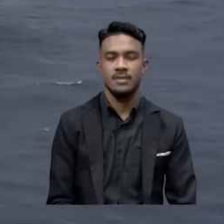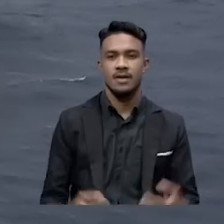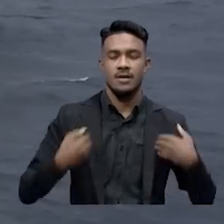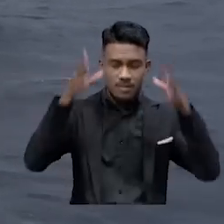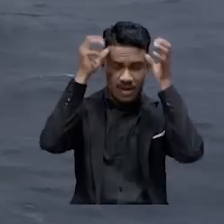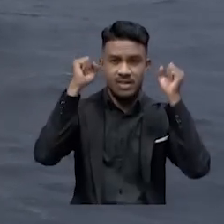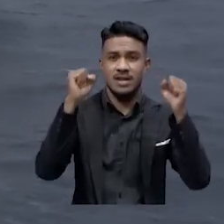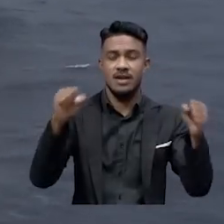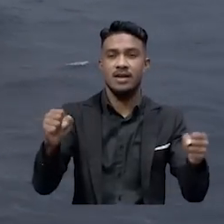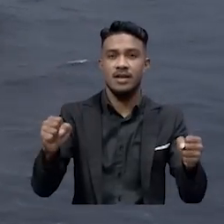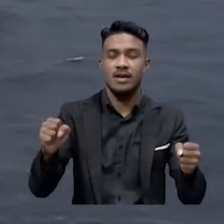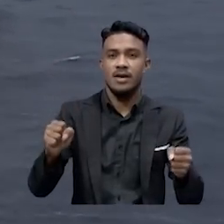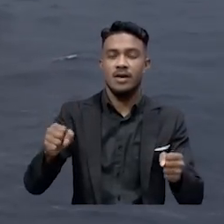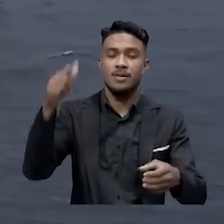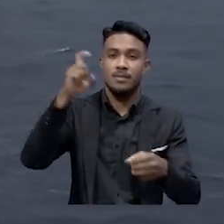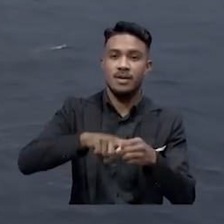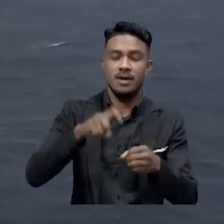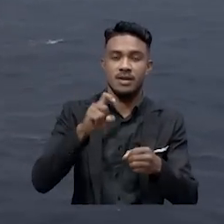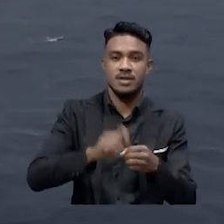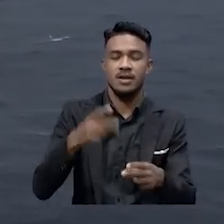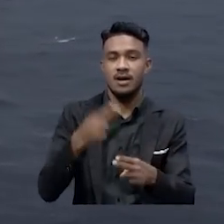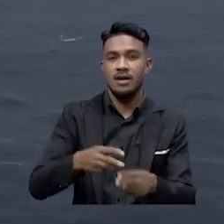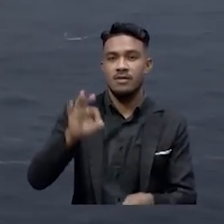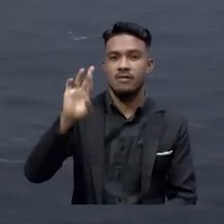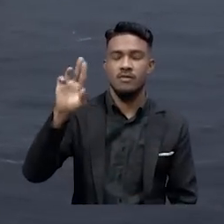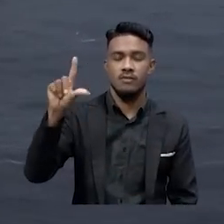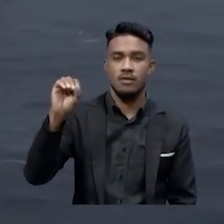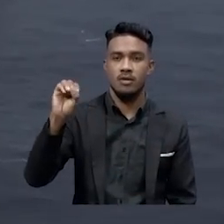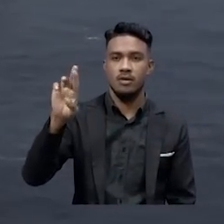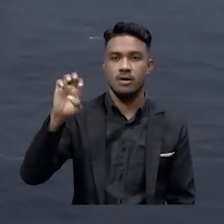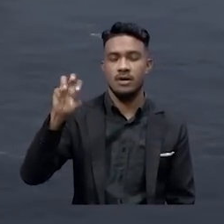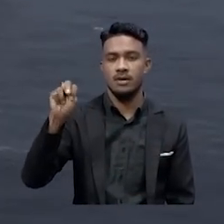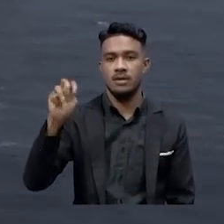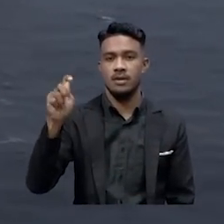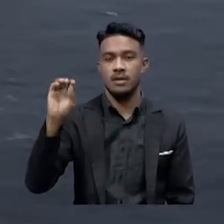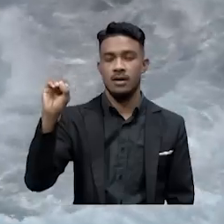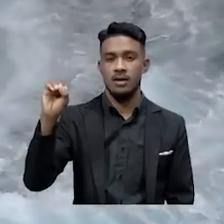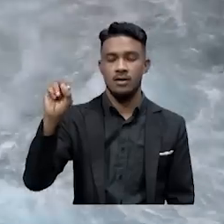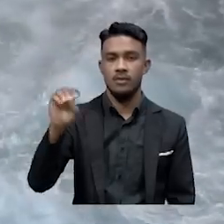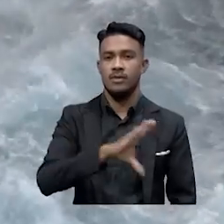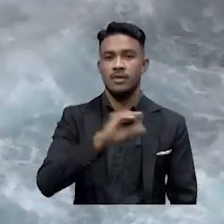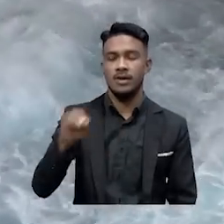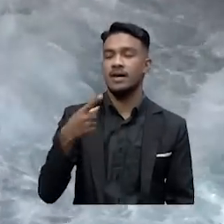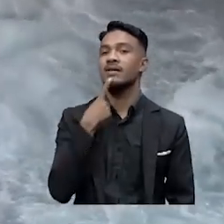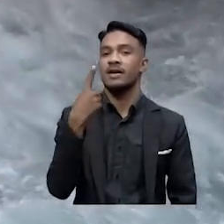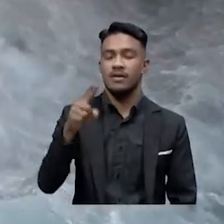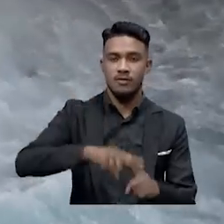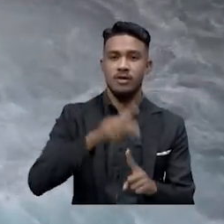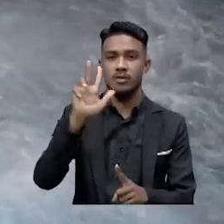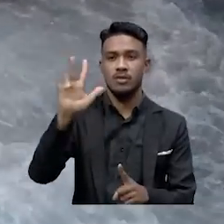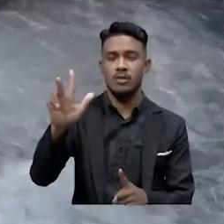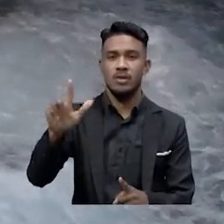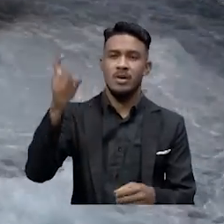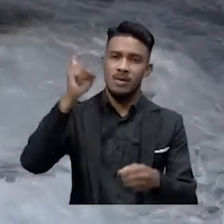Presidente Autoridade Nacional Petróleo e Minerais, Florentino Soares Ferreira Teten, ela deitou na Fulantolo, mina e a campo um baio undan